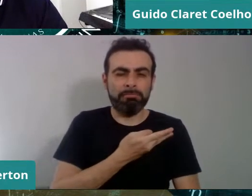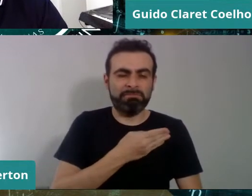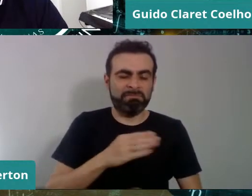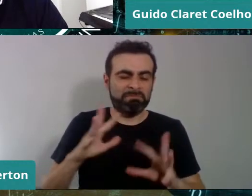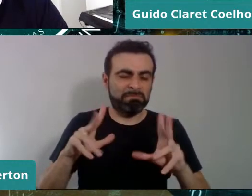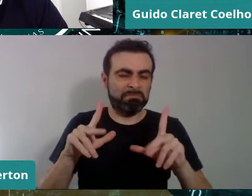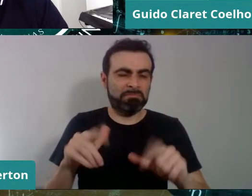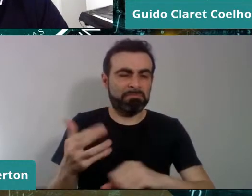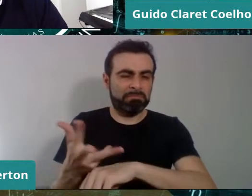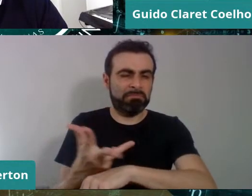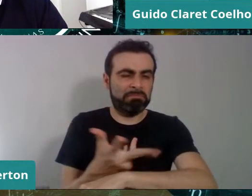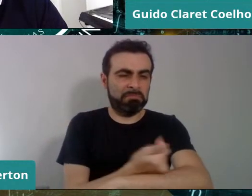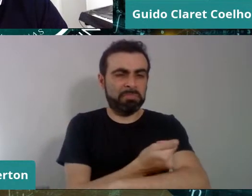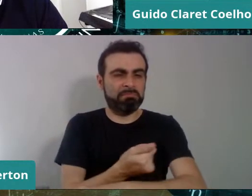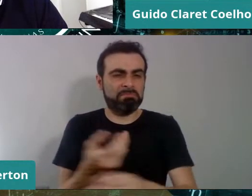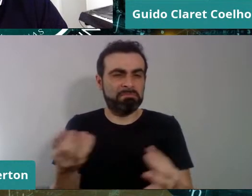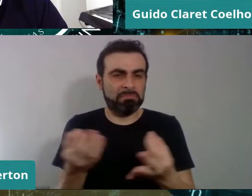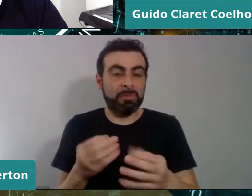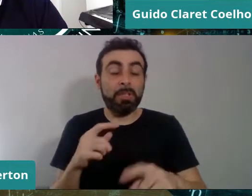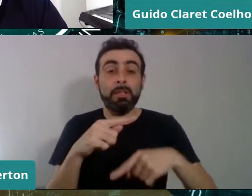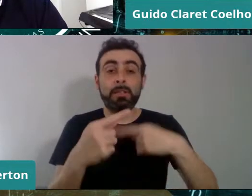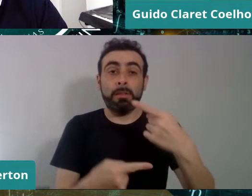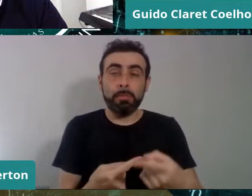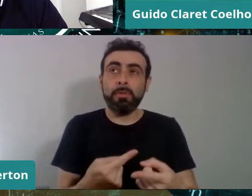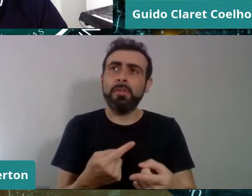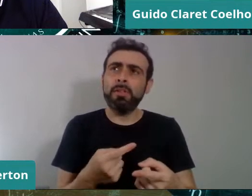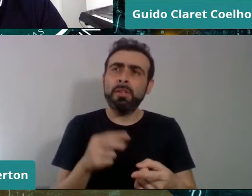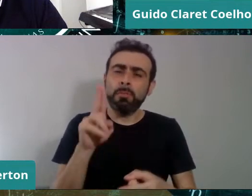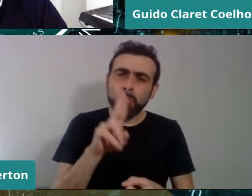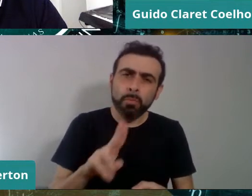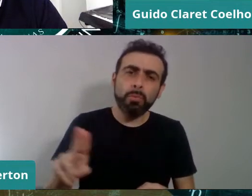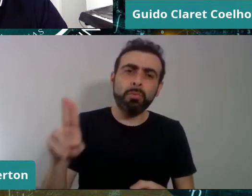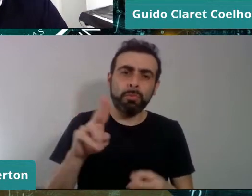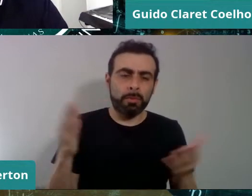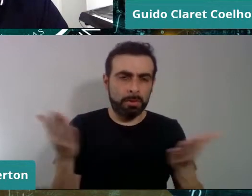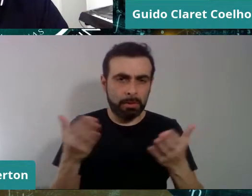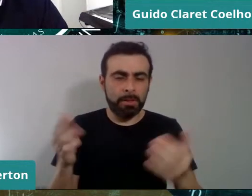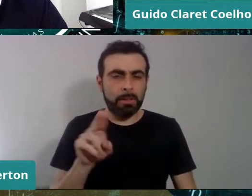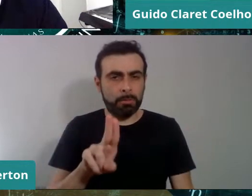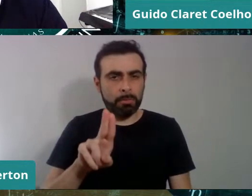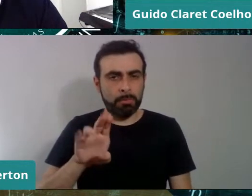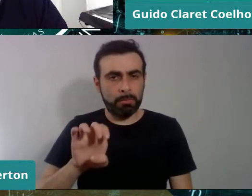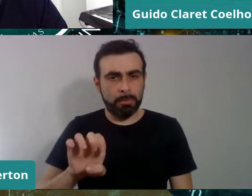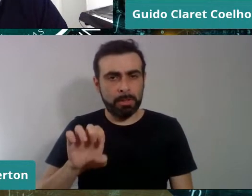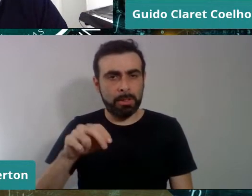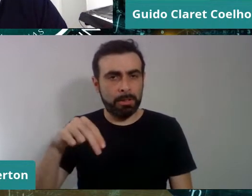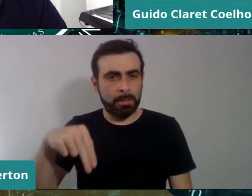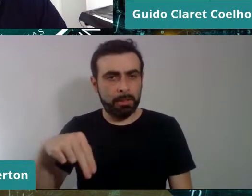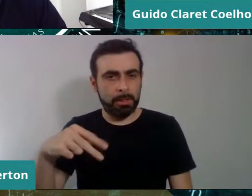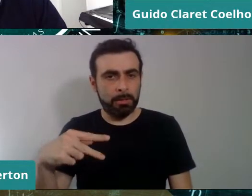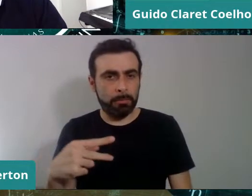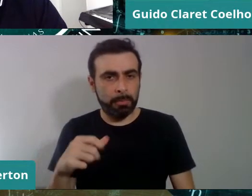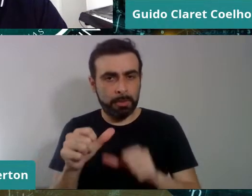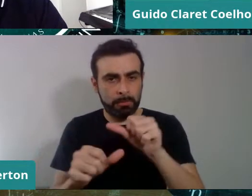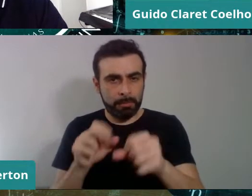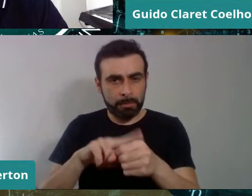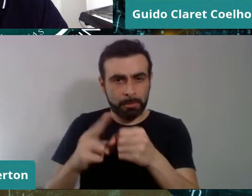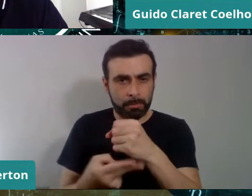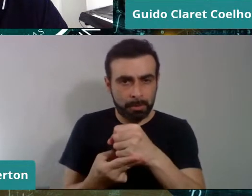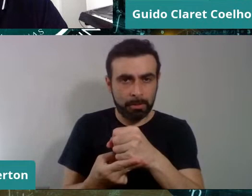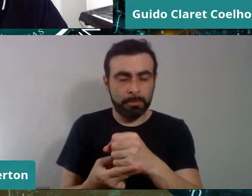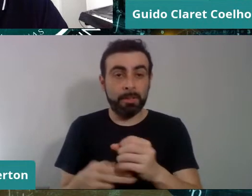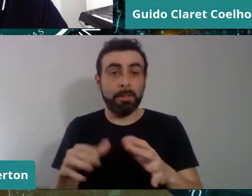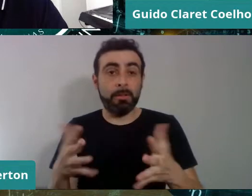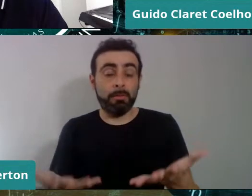do 2008, virou depois a universidade, que é o EMP, né? E aí foram outros professores